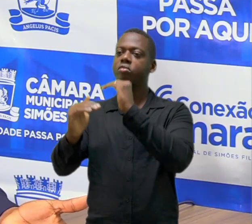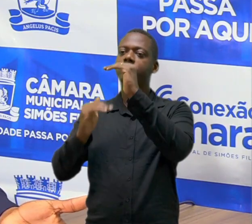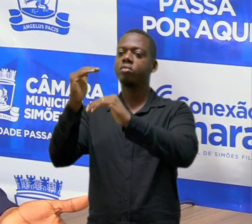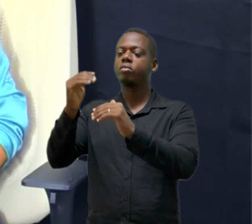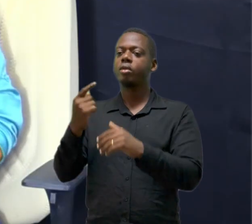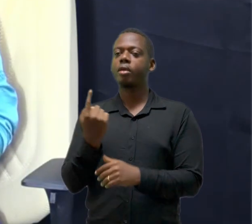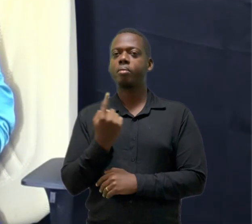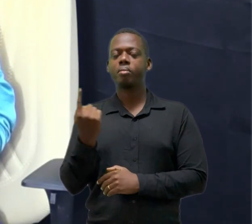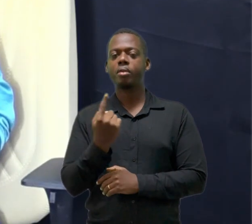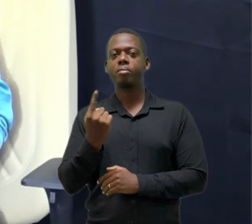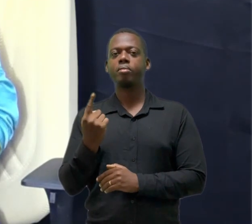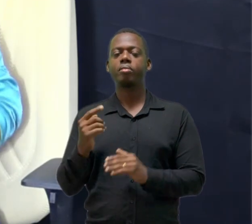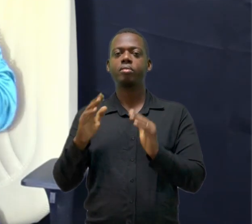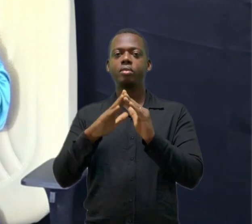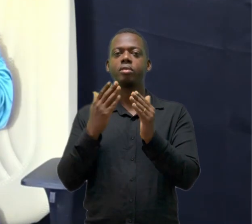de Libras.